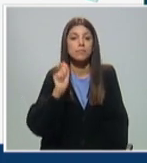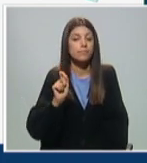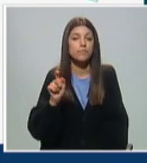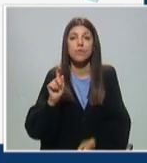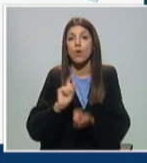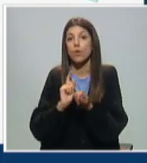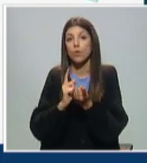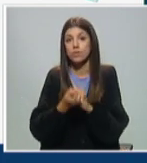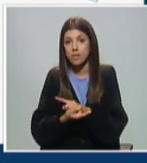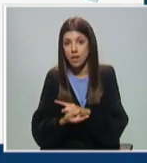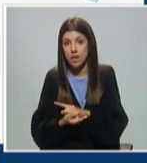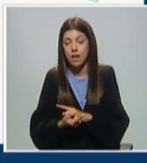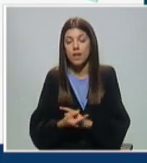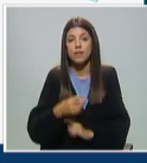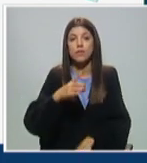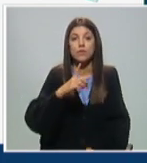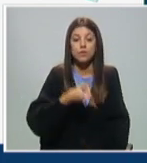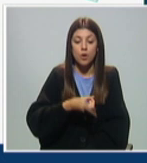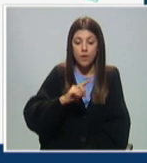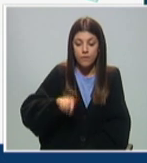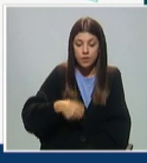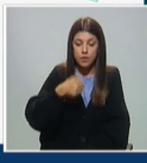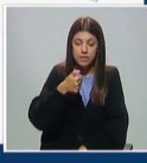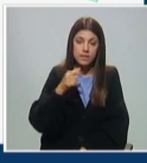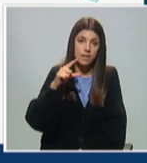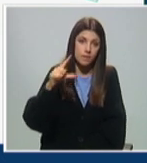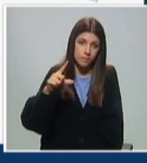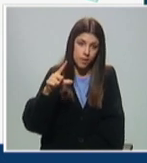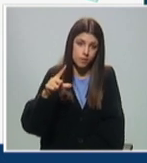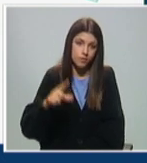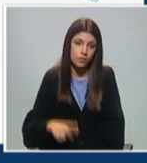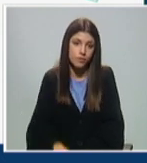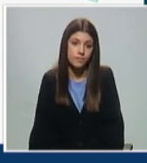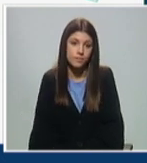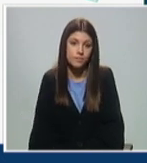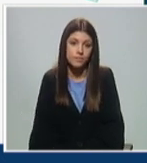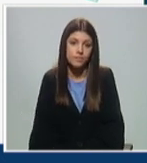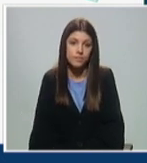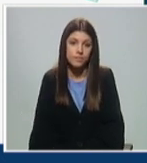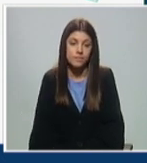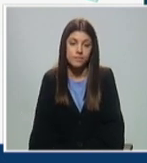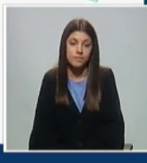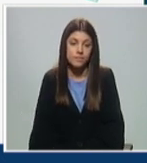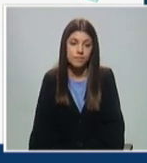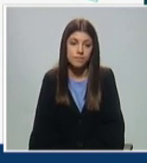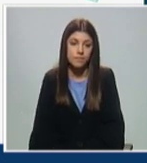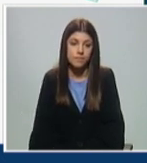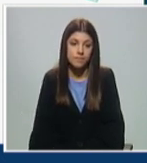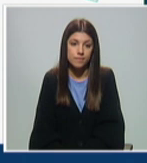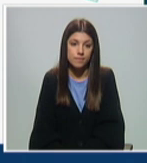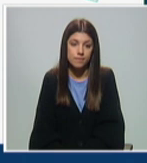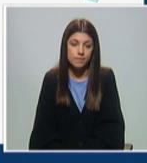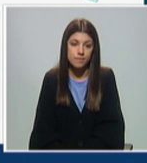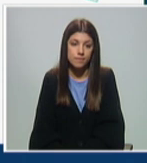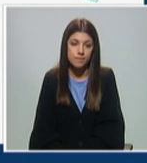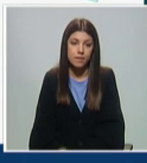exatamente ao contrário. Os alunos que tiveram mais de 9,5. Basta dar Enter e ele